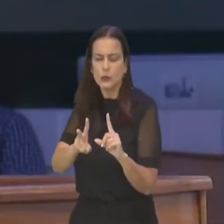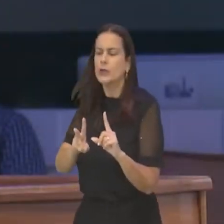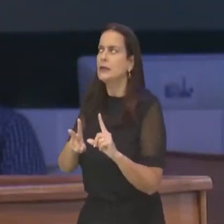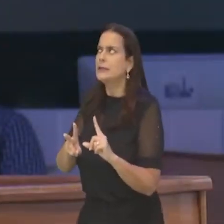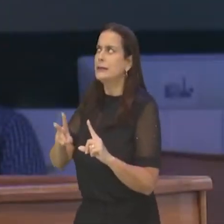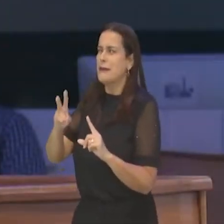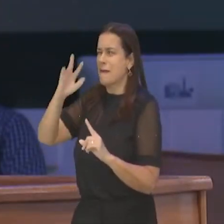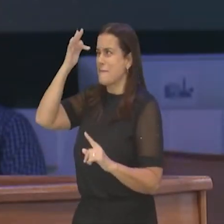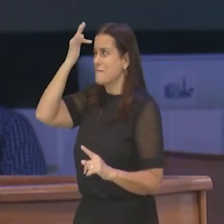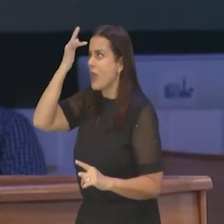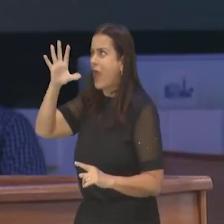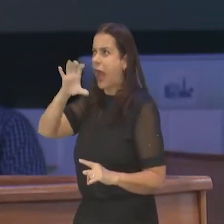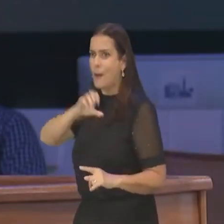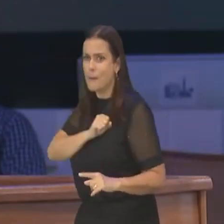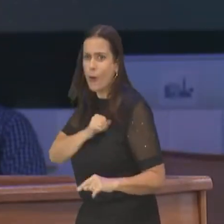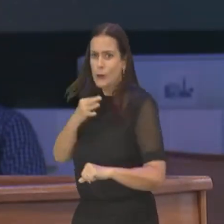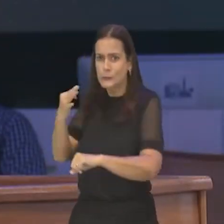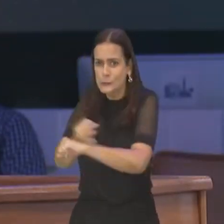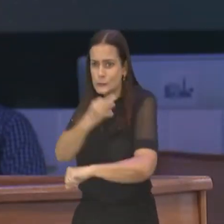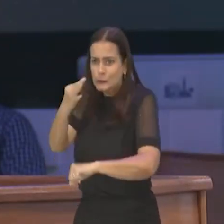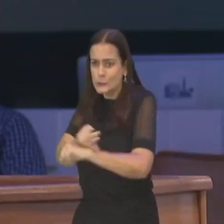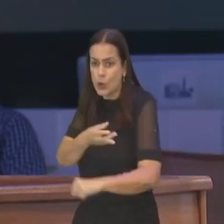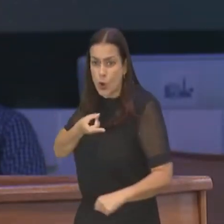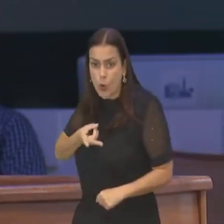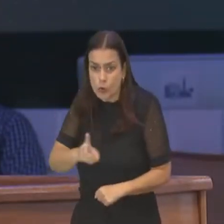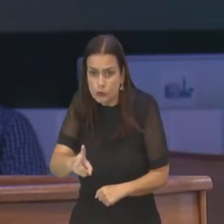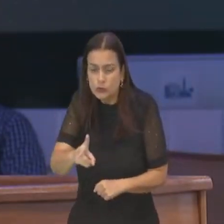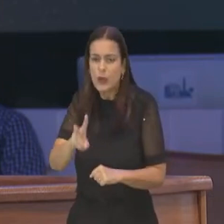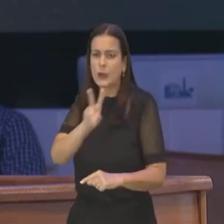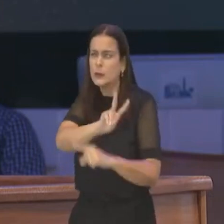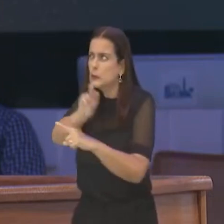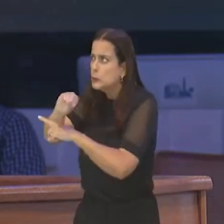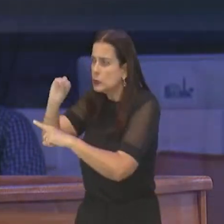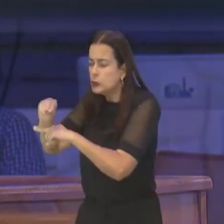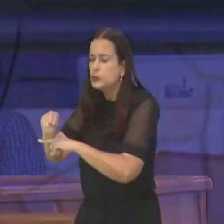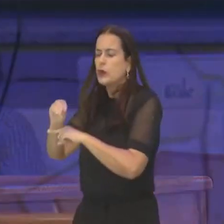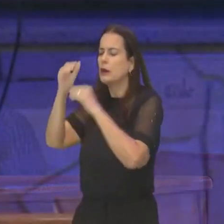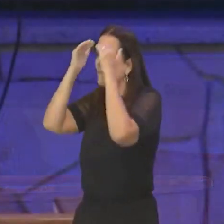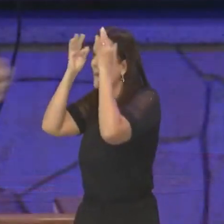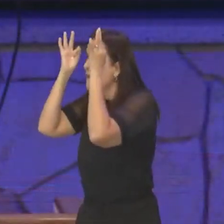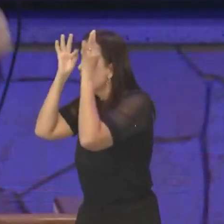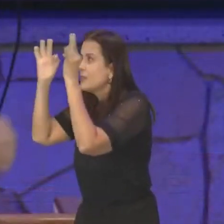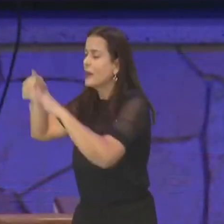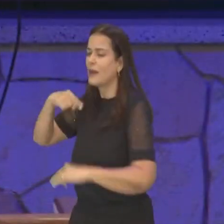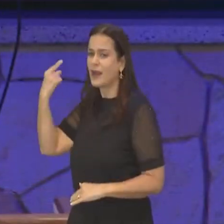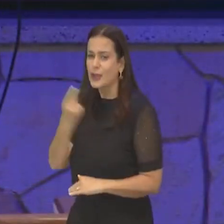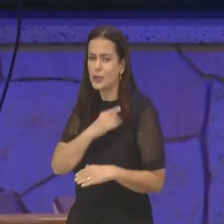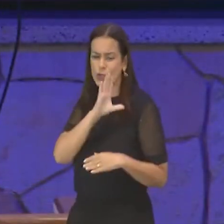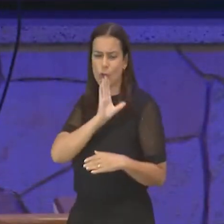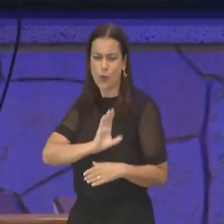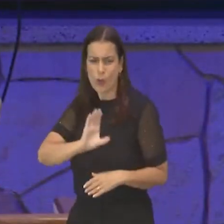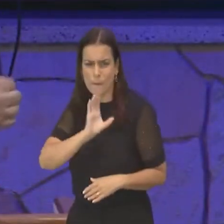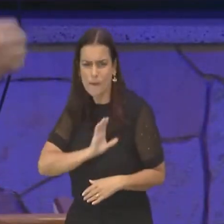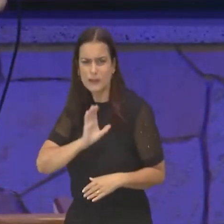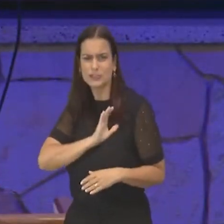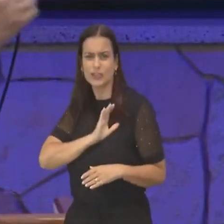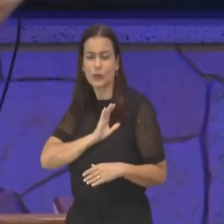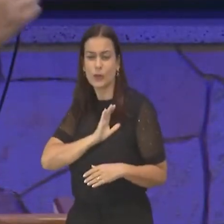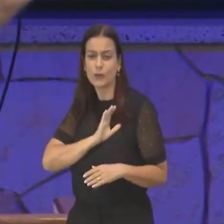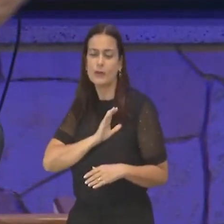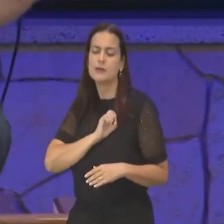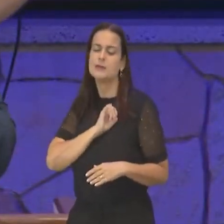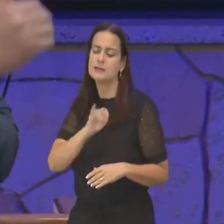o nosso amor, a nossa firmeza, o nosso zelo, a nossa lealdade, a nossa compaixão nos dias